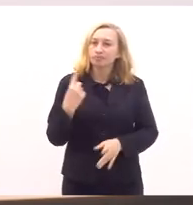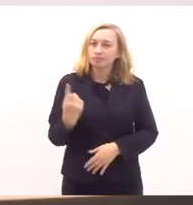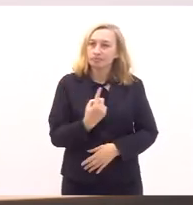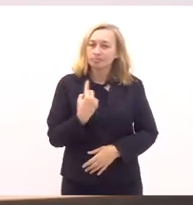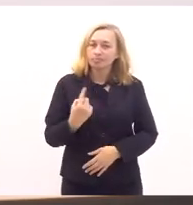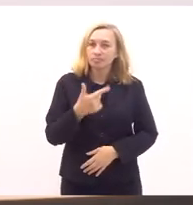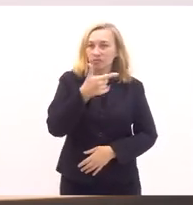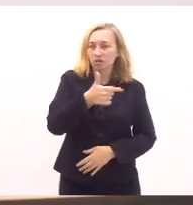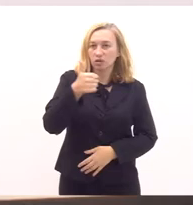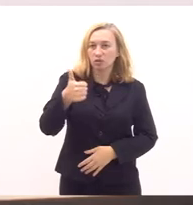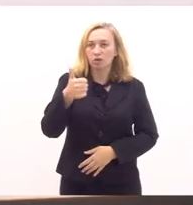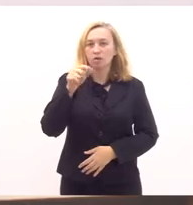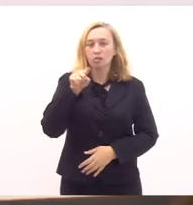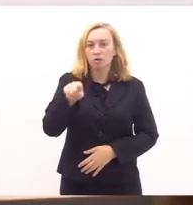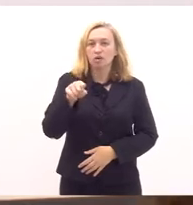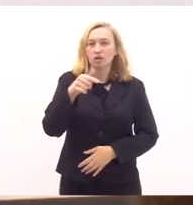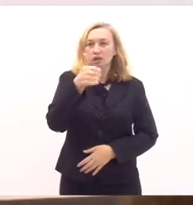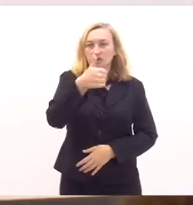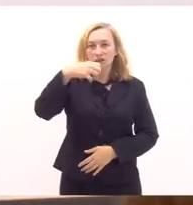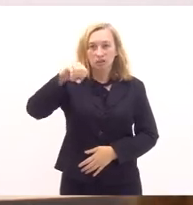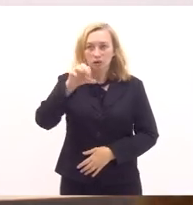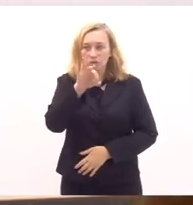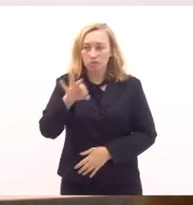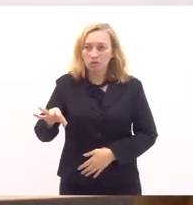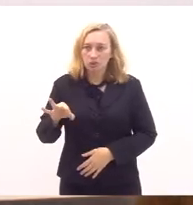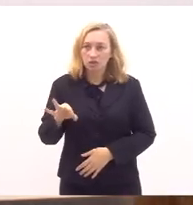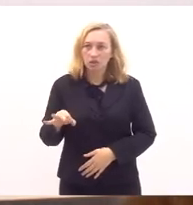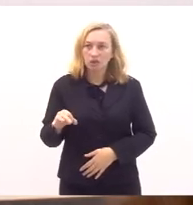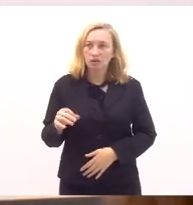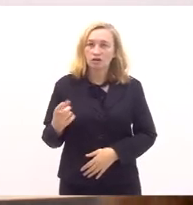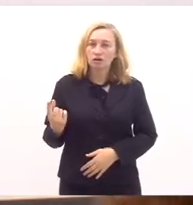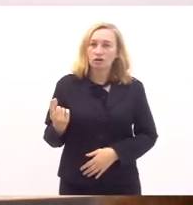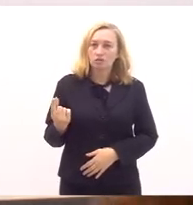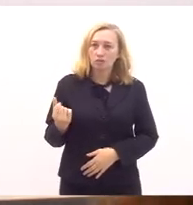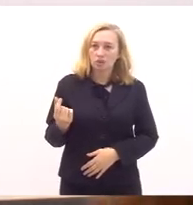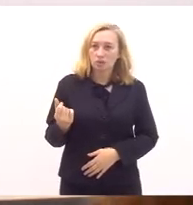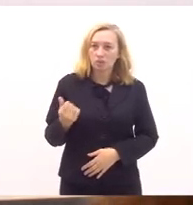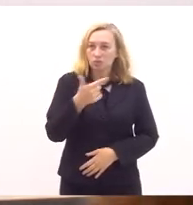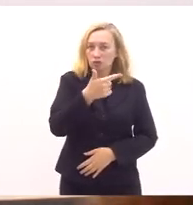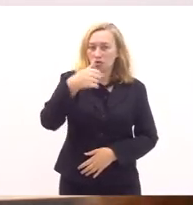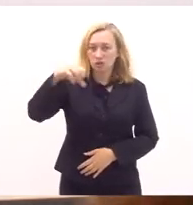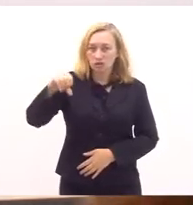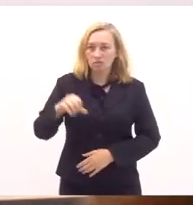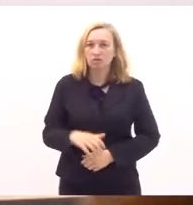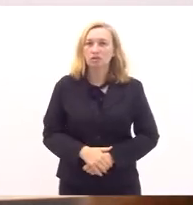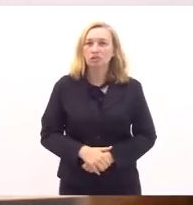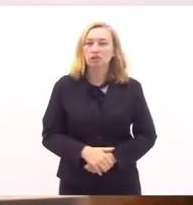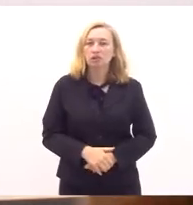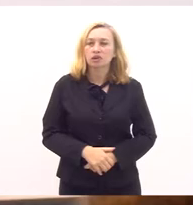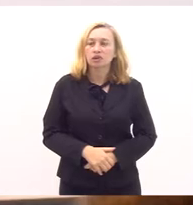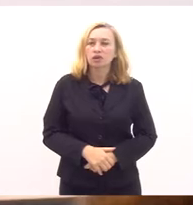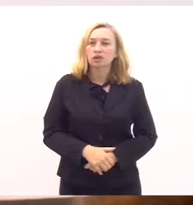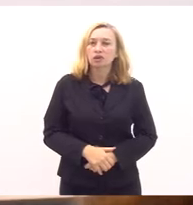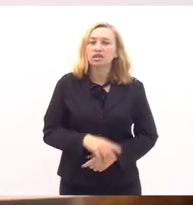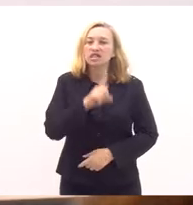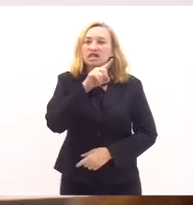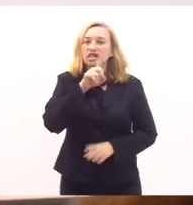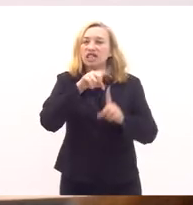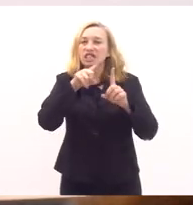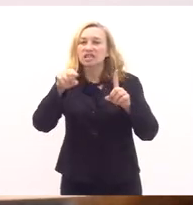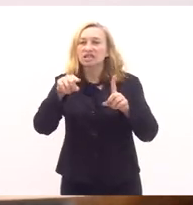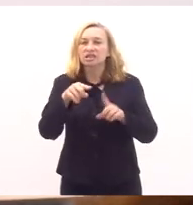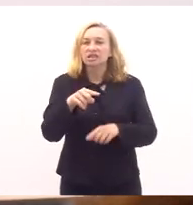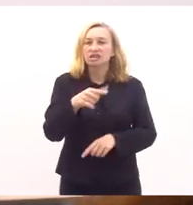de 21,19% sobre os valores de 2019. Tá. Esse índice de